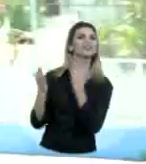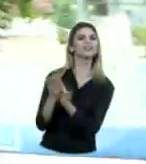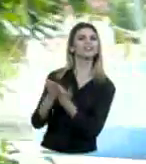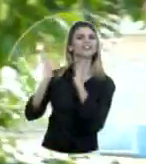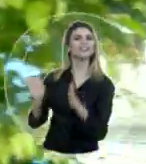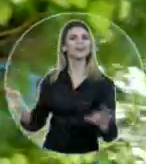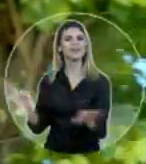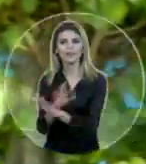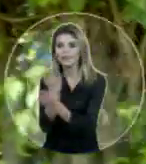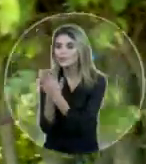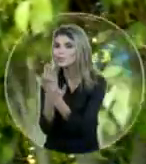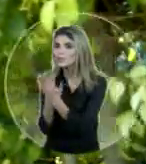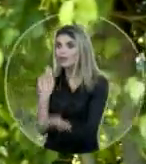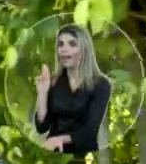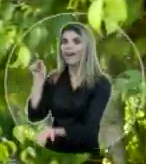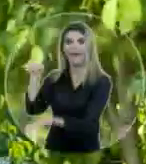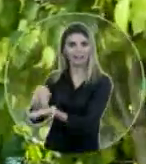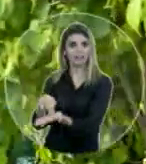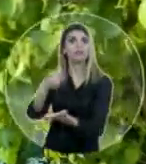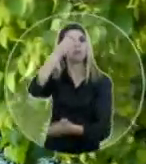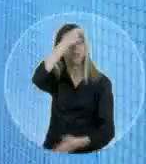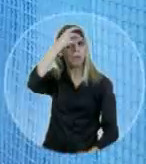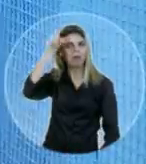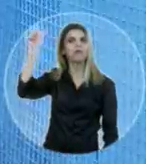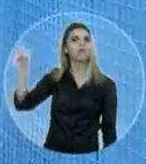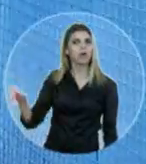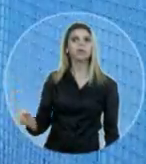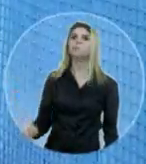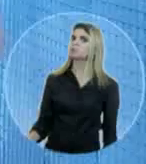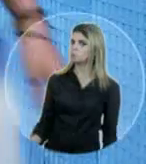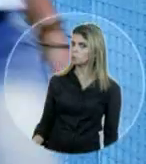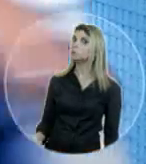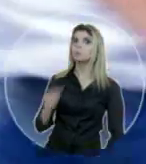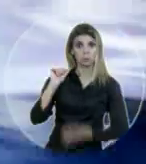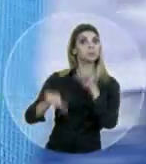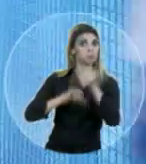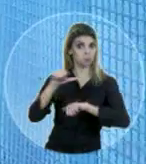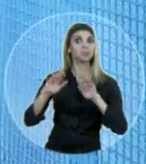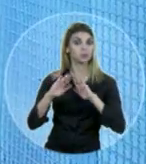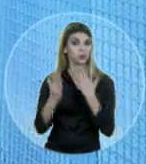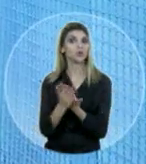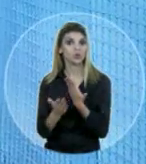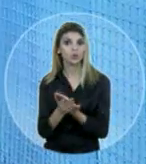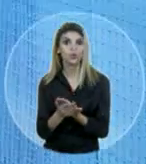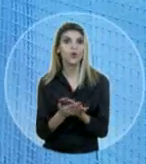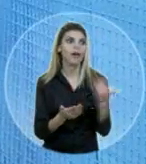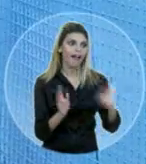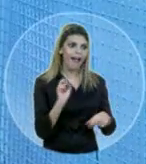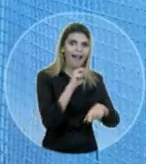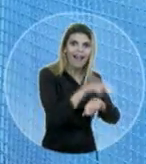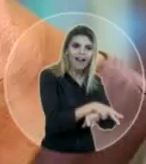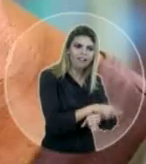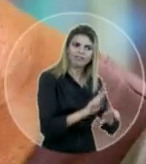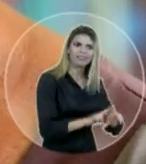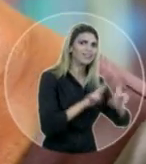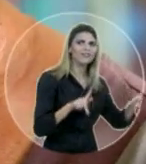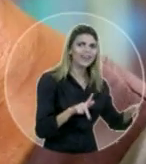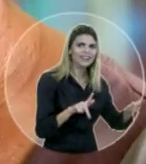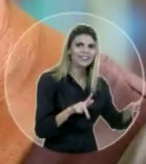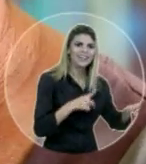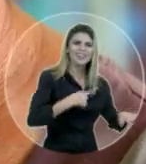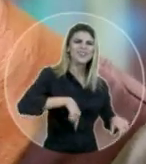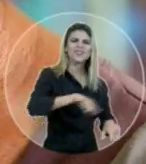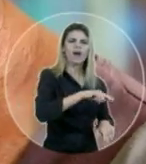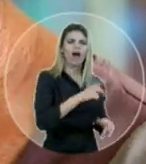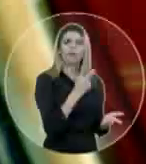estudar. Tem lugar para vir estudar. O prefeito mudou a escola, né? Com a entrada dele já ficou